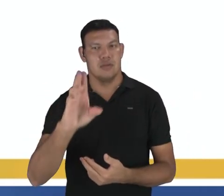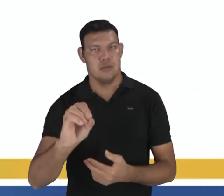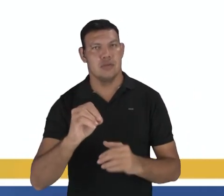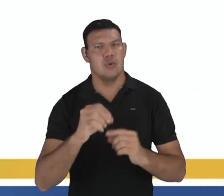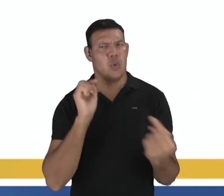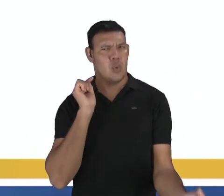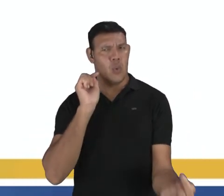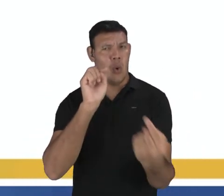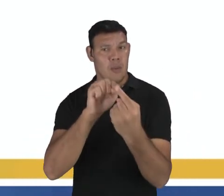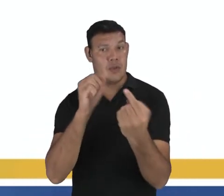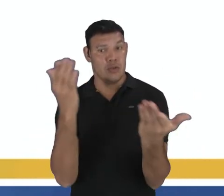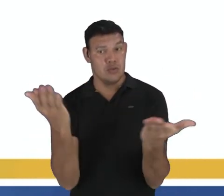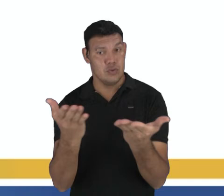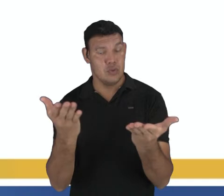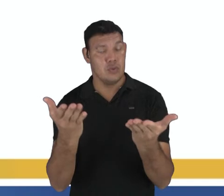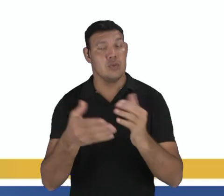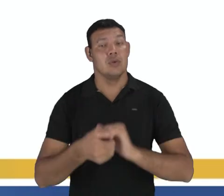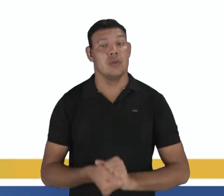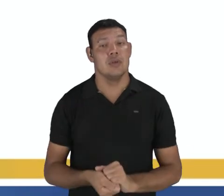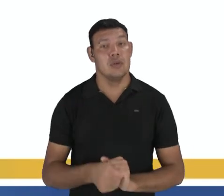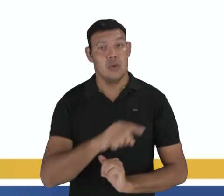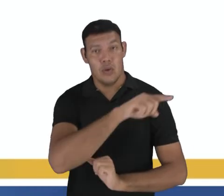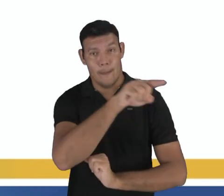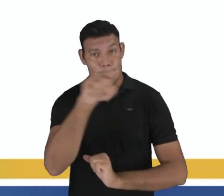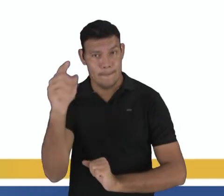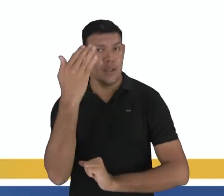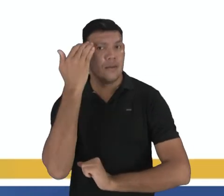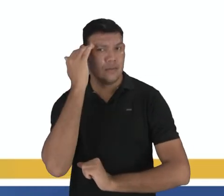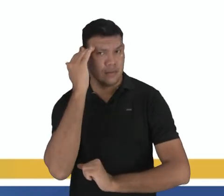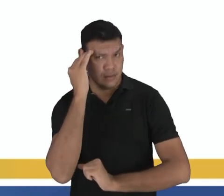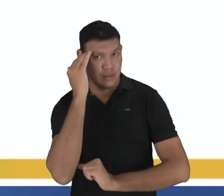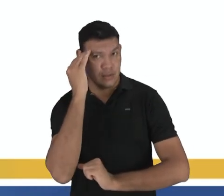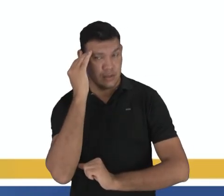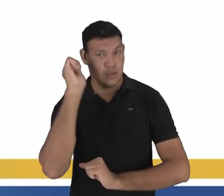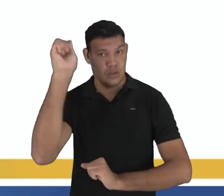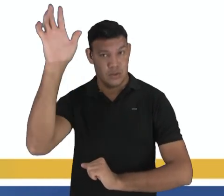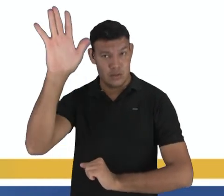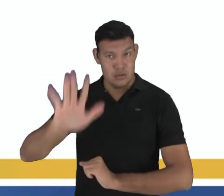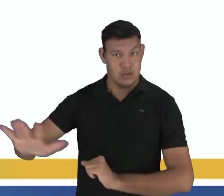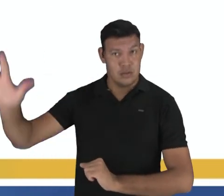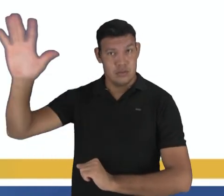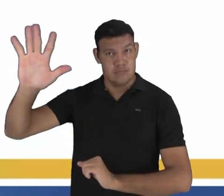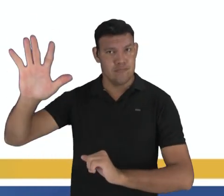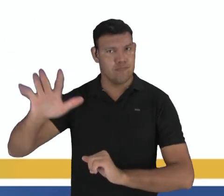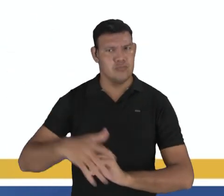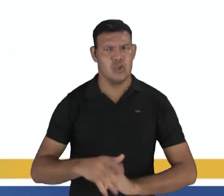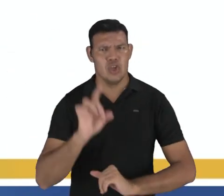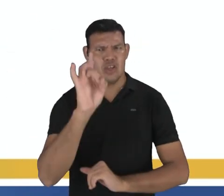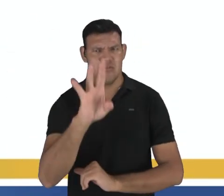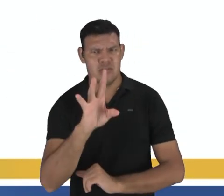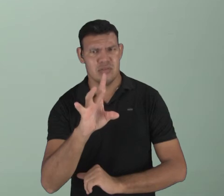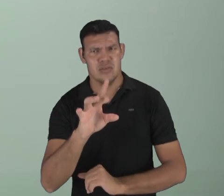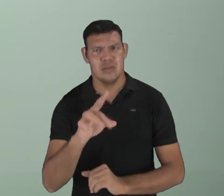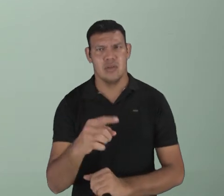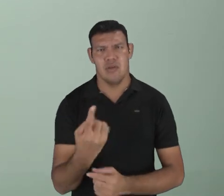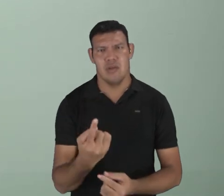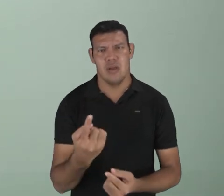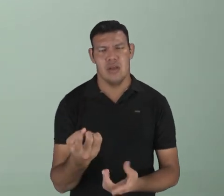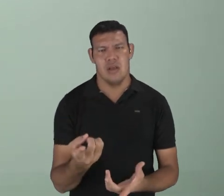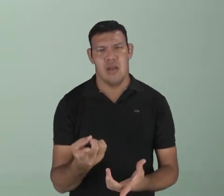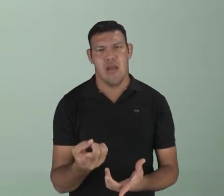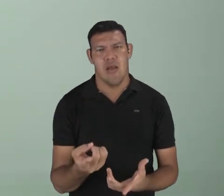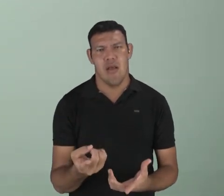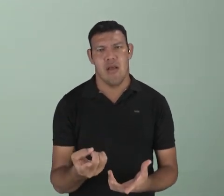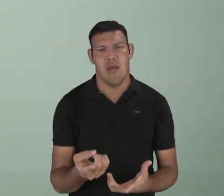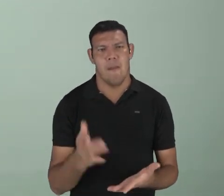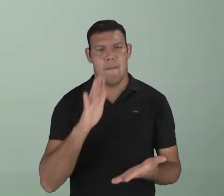o objetivo dessa aula? É que vocês entendam, né, que o continente africano ele não é só essa imagem pejorativa